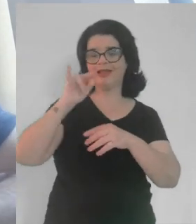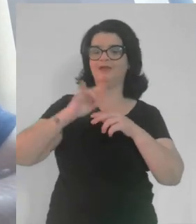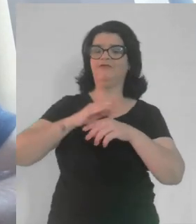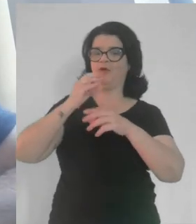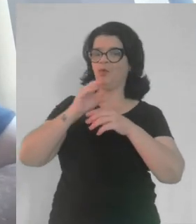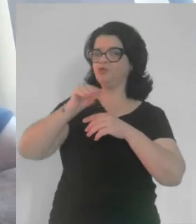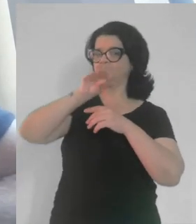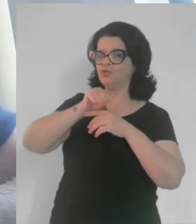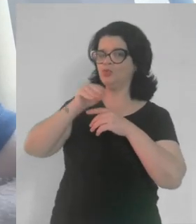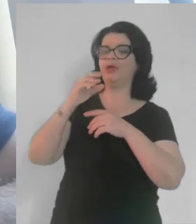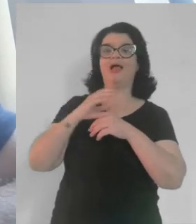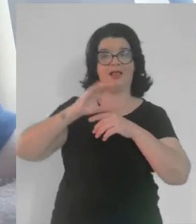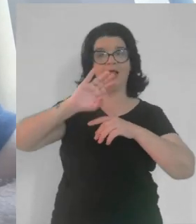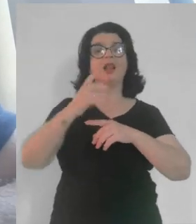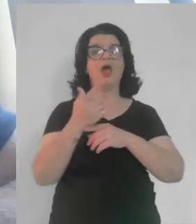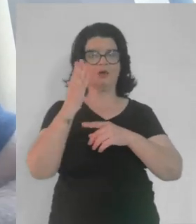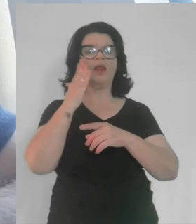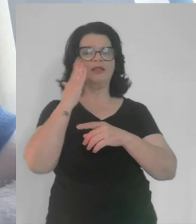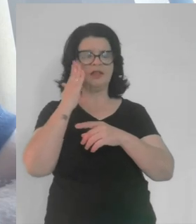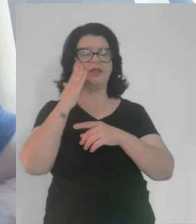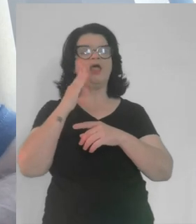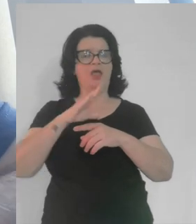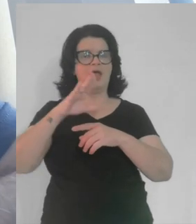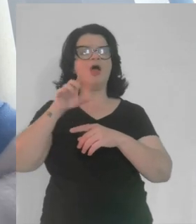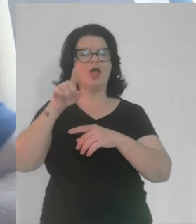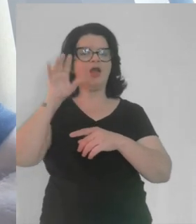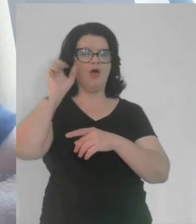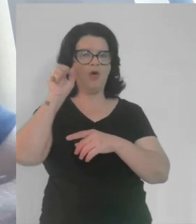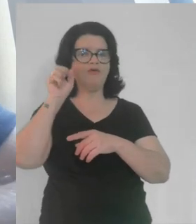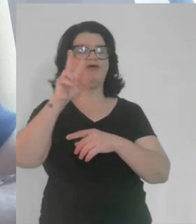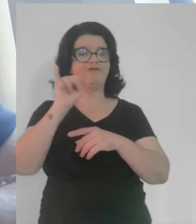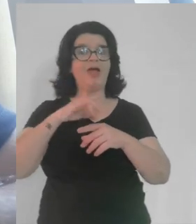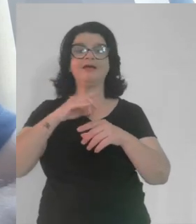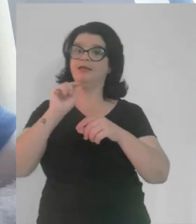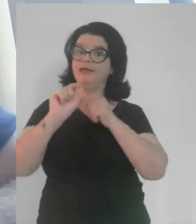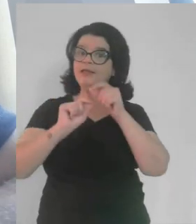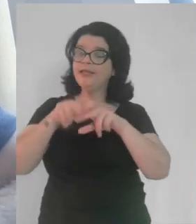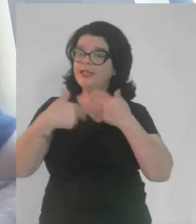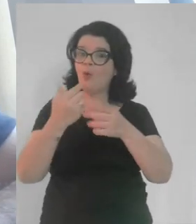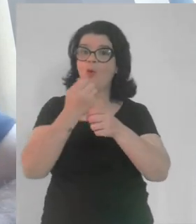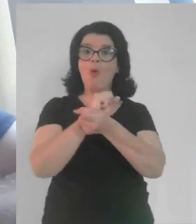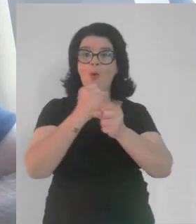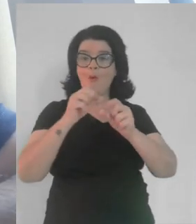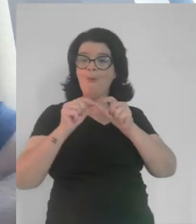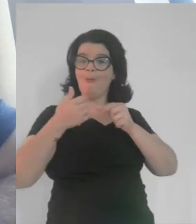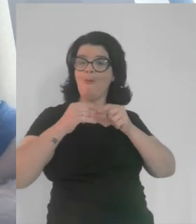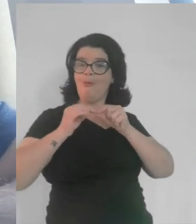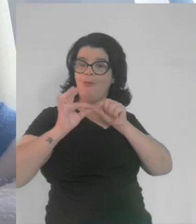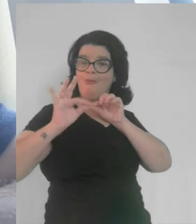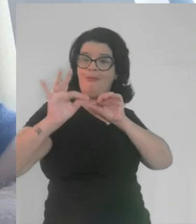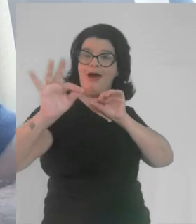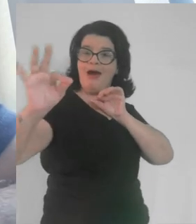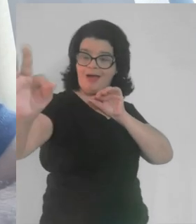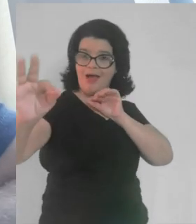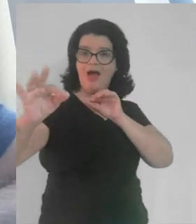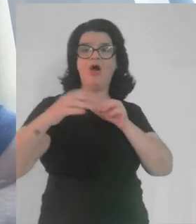emitir, para que ela chegue aos ouvidos de Cascão. Então, quanto maior a corda, maior a energia que Cebolinha vai